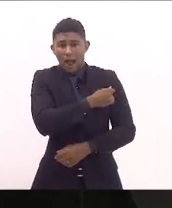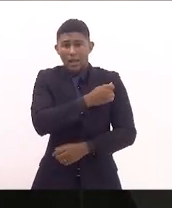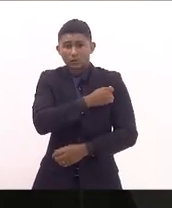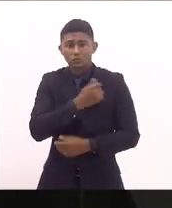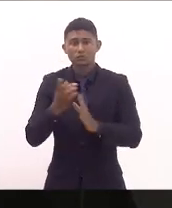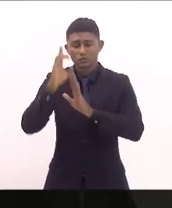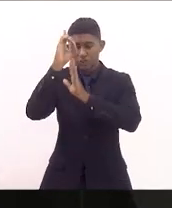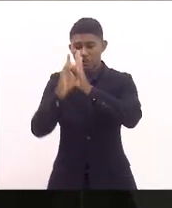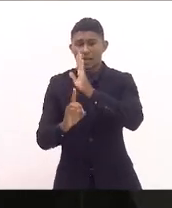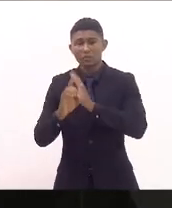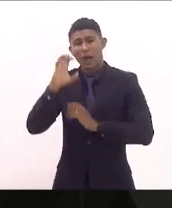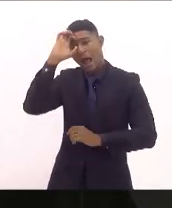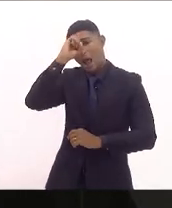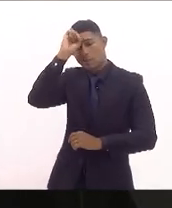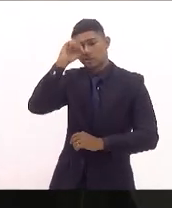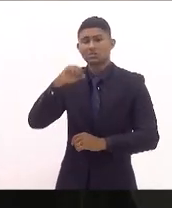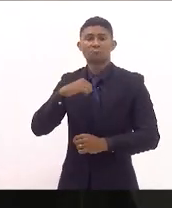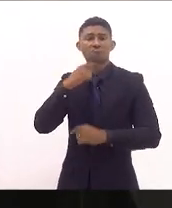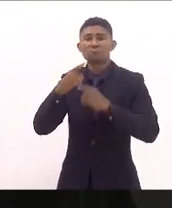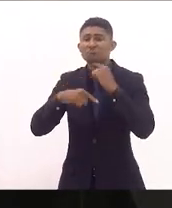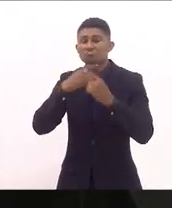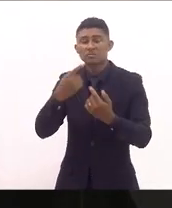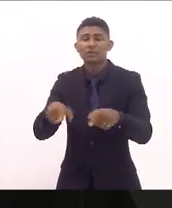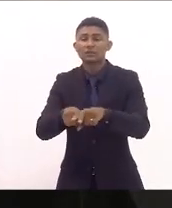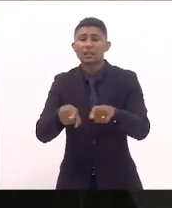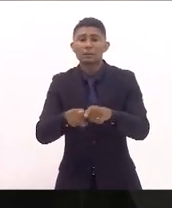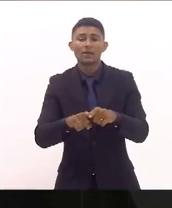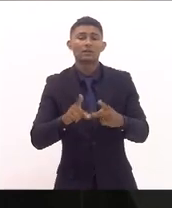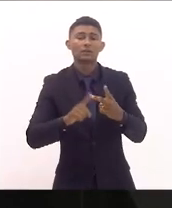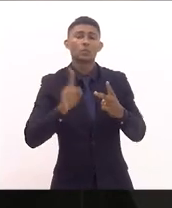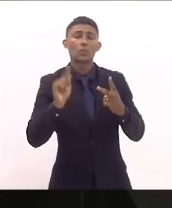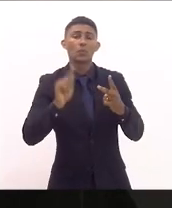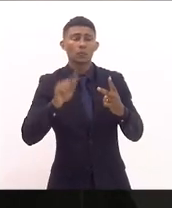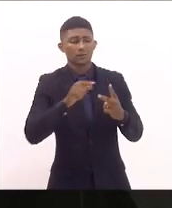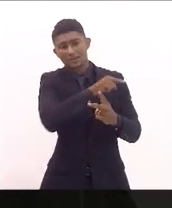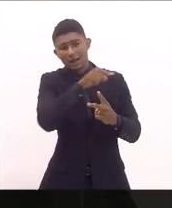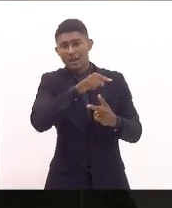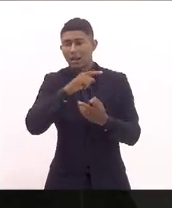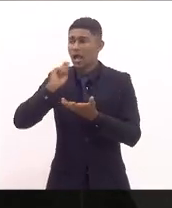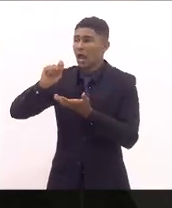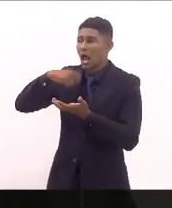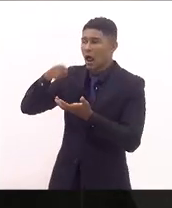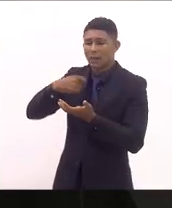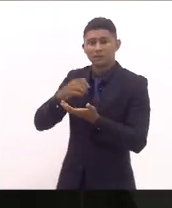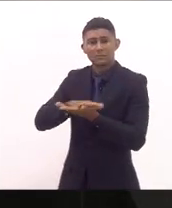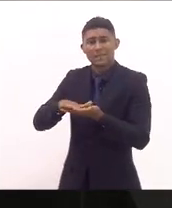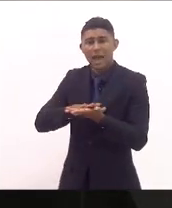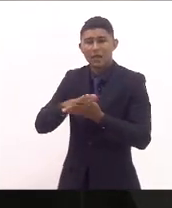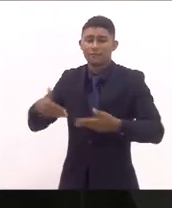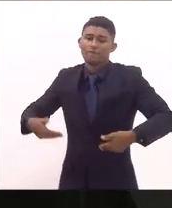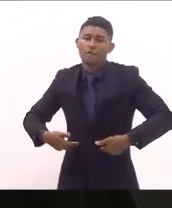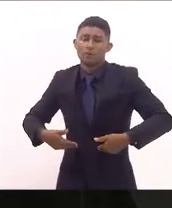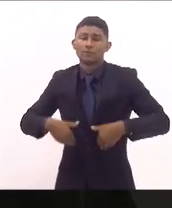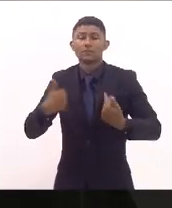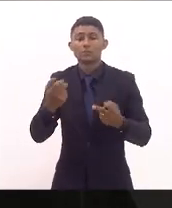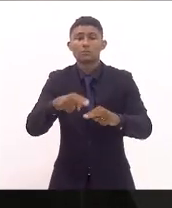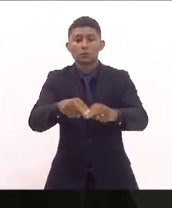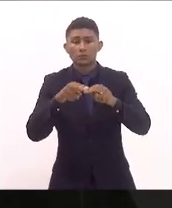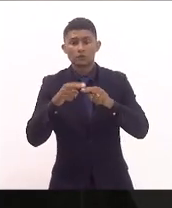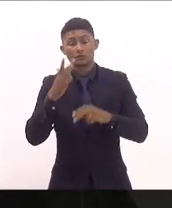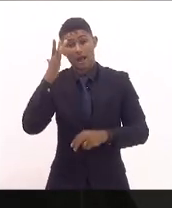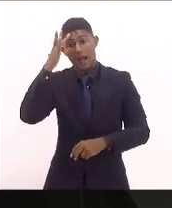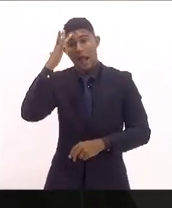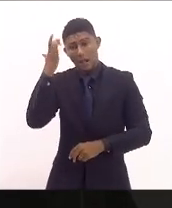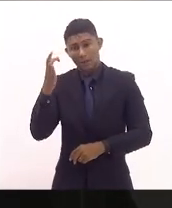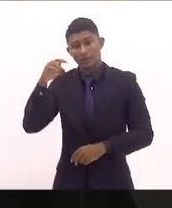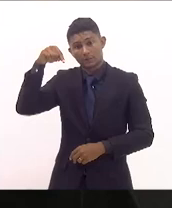e o direito de uma alimentação que Garanta minimamente o seu sustento então por isso amanhã a gente